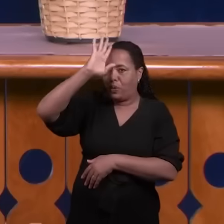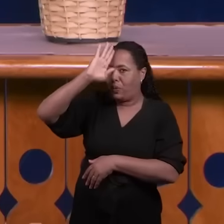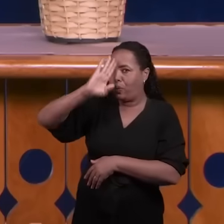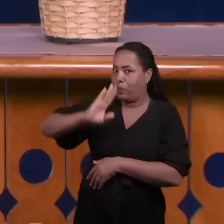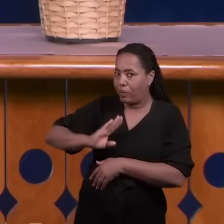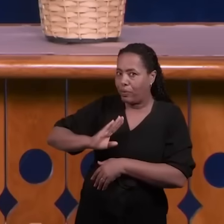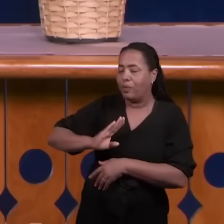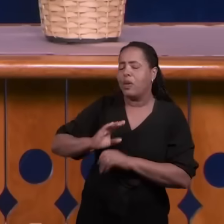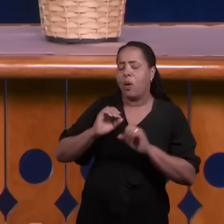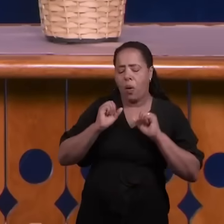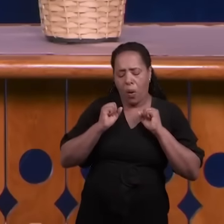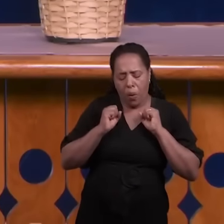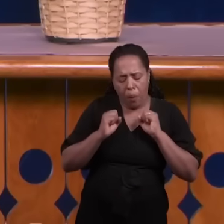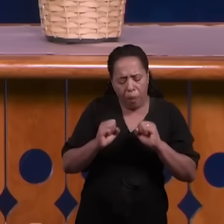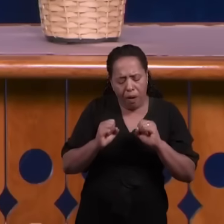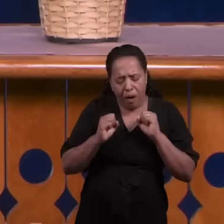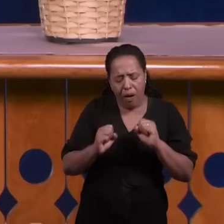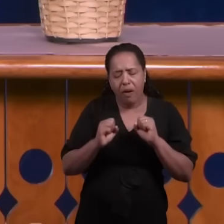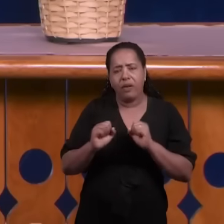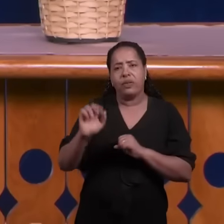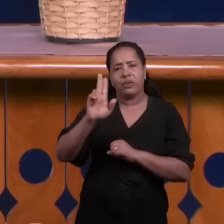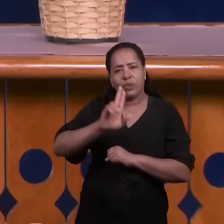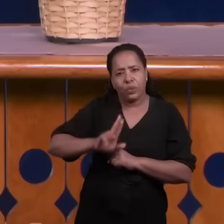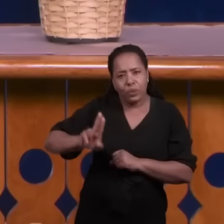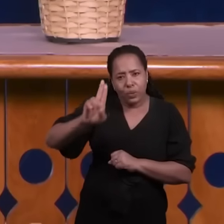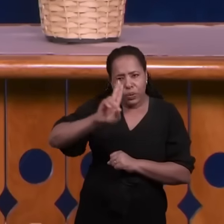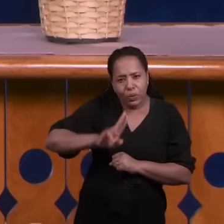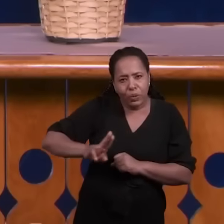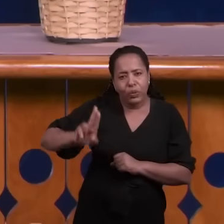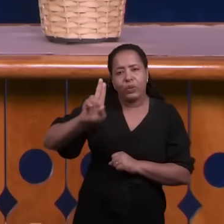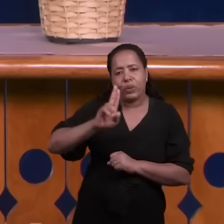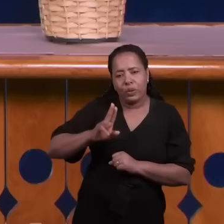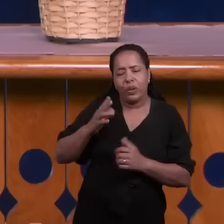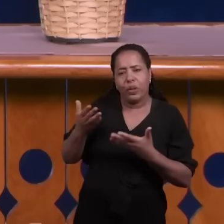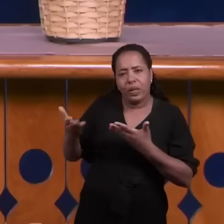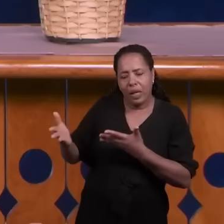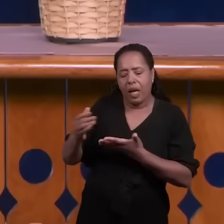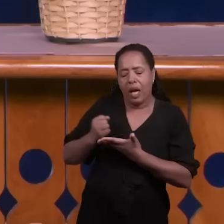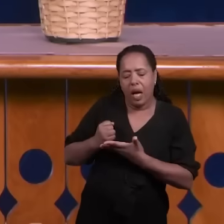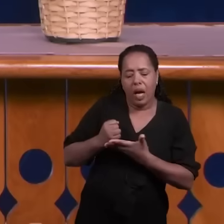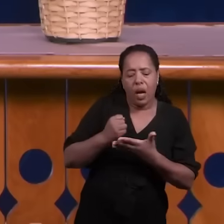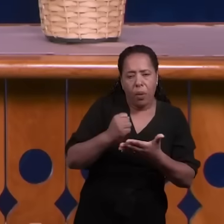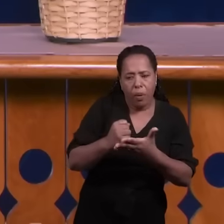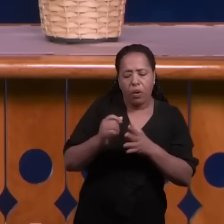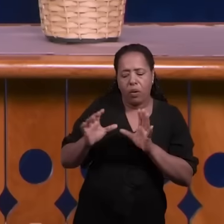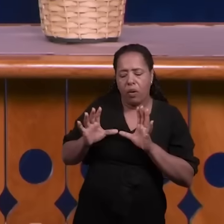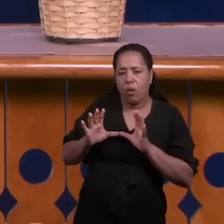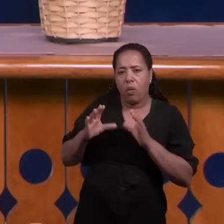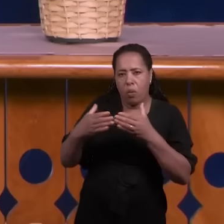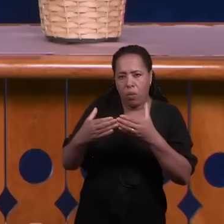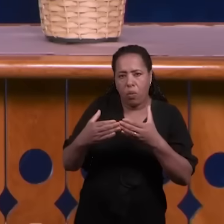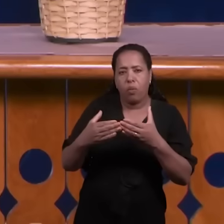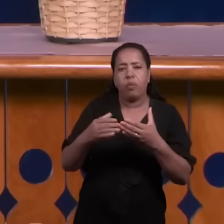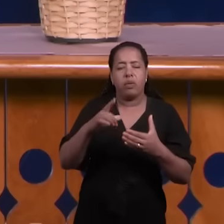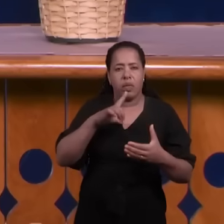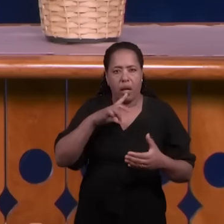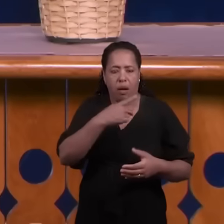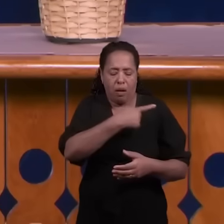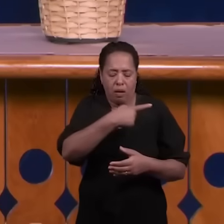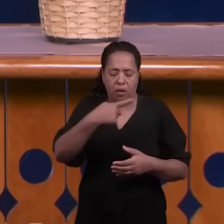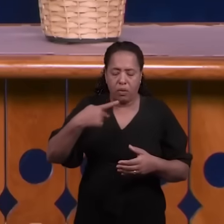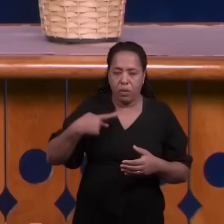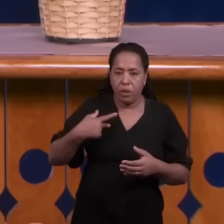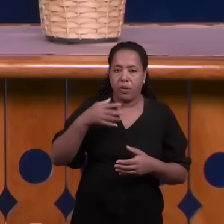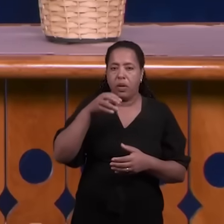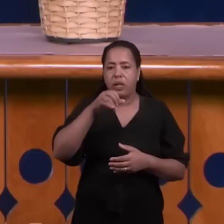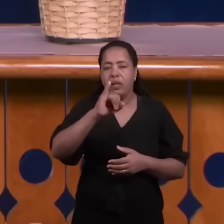encaminhar para esse 0800, que é o 0800 de assistência pastoral.